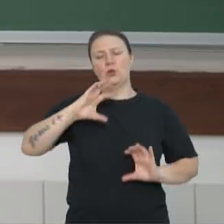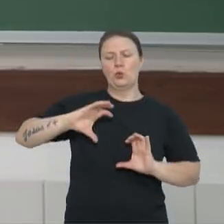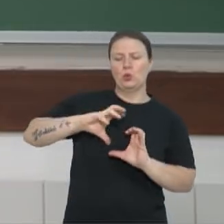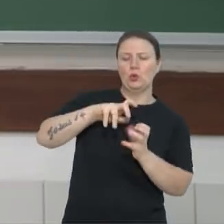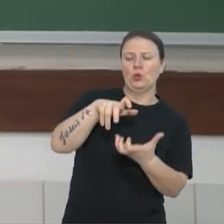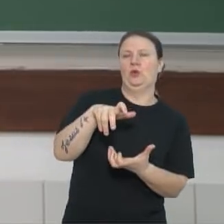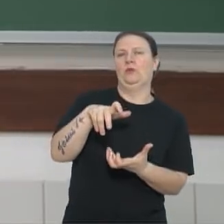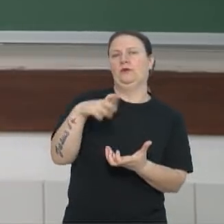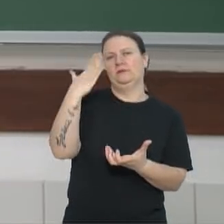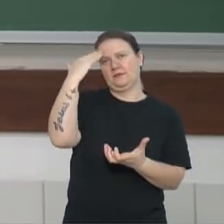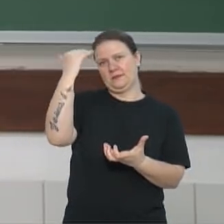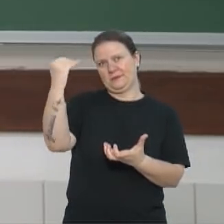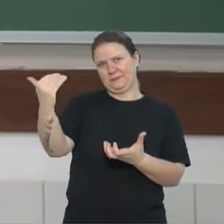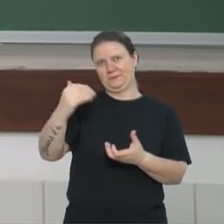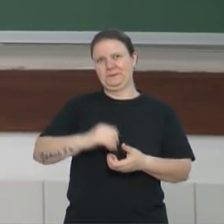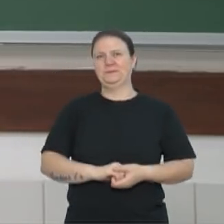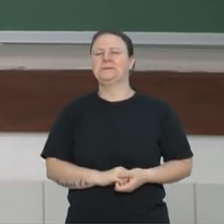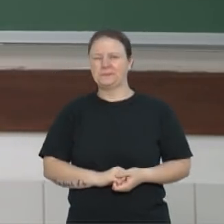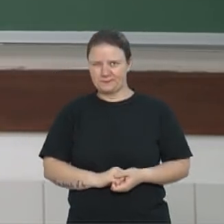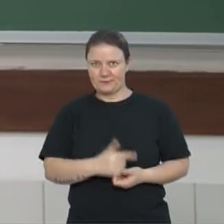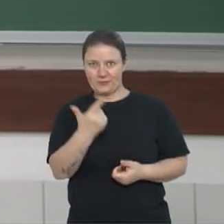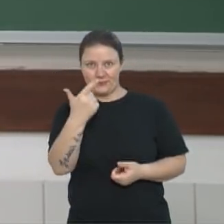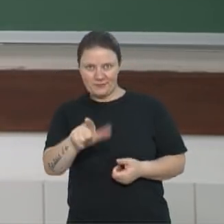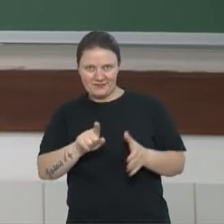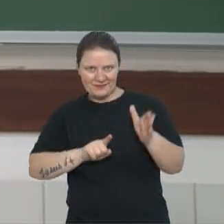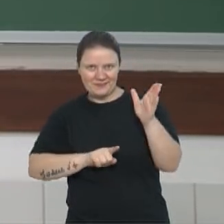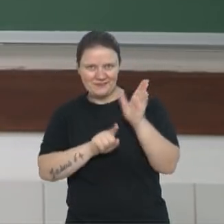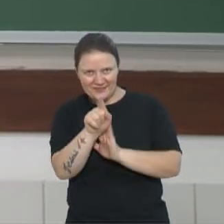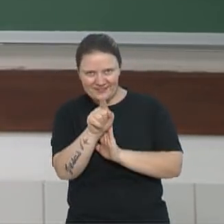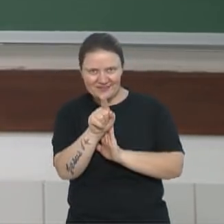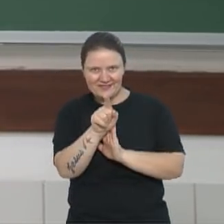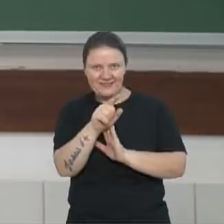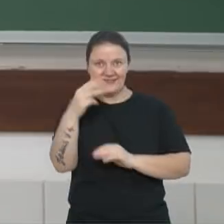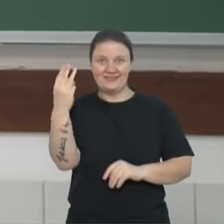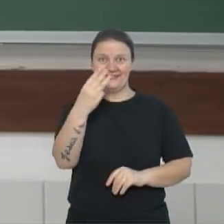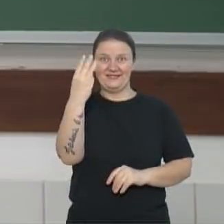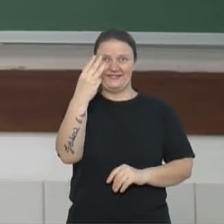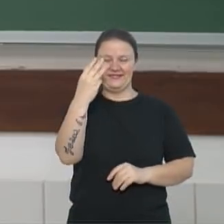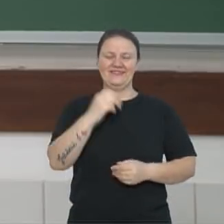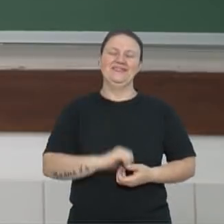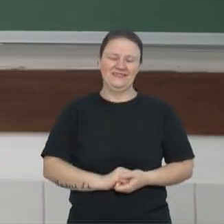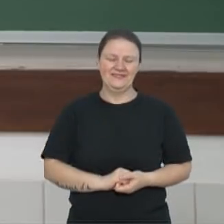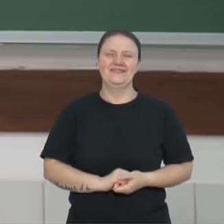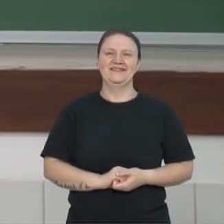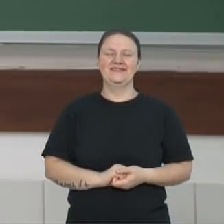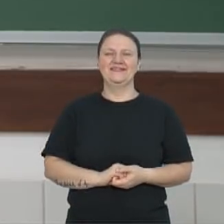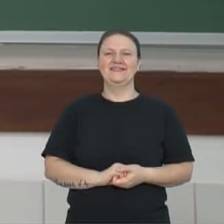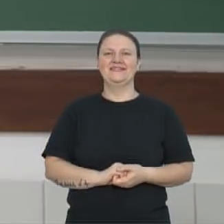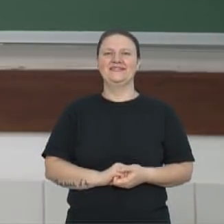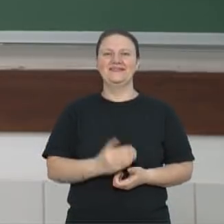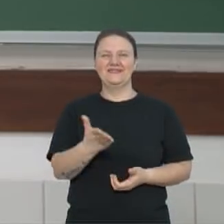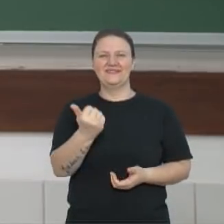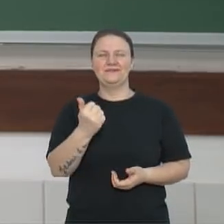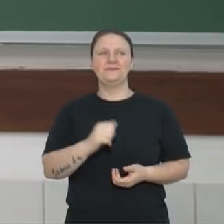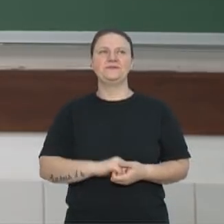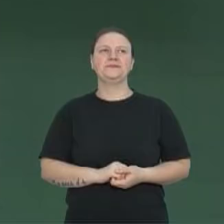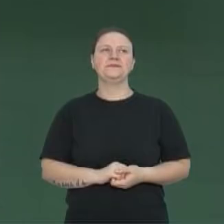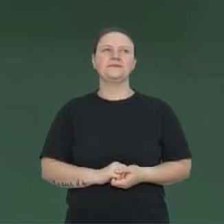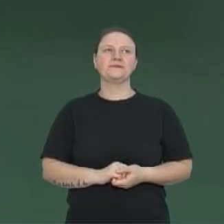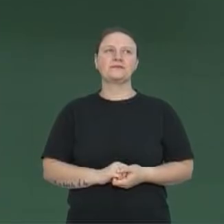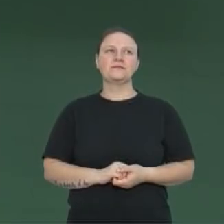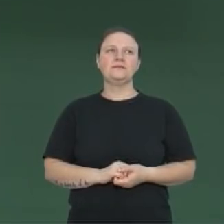todo. Vamos para mais um quiz? Vamos para o terceiro quiz dessa nossa aula? Vem comigo.